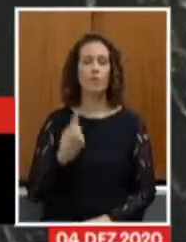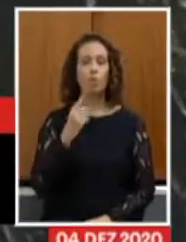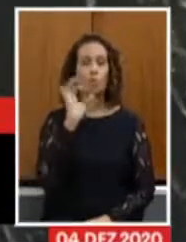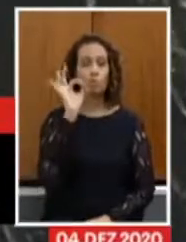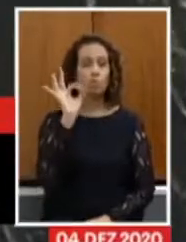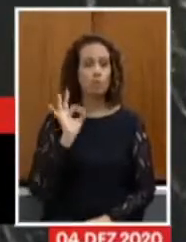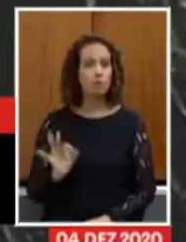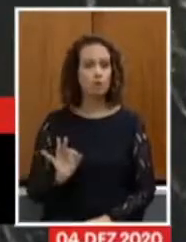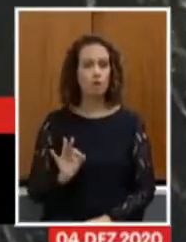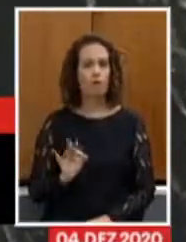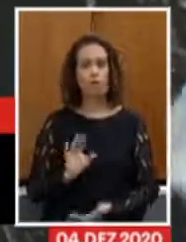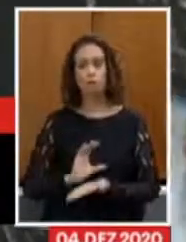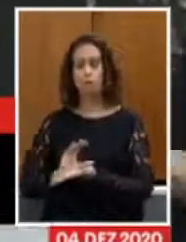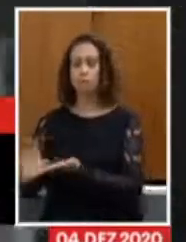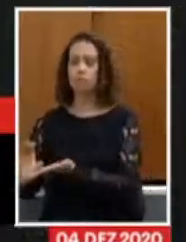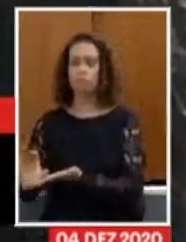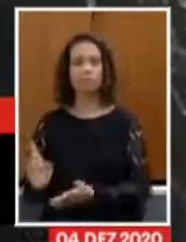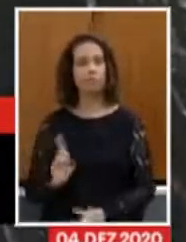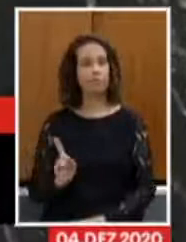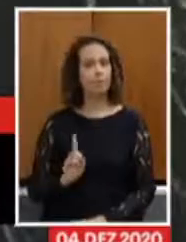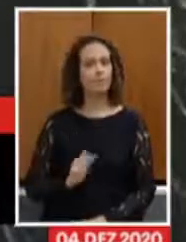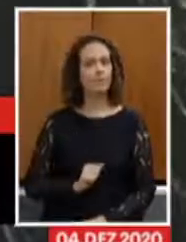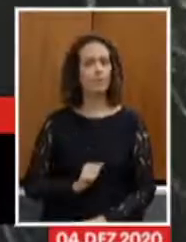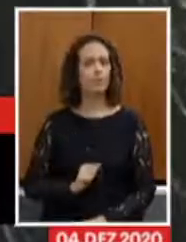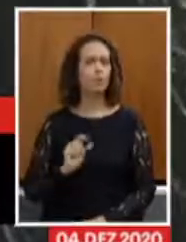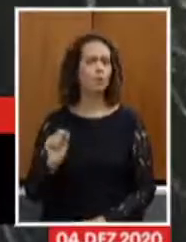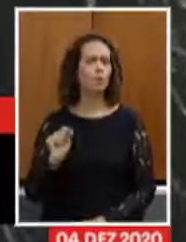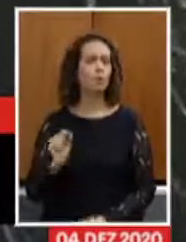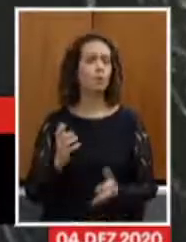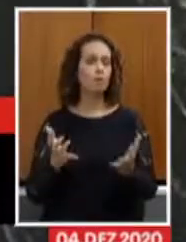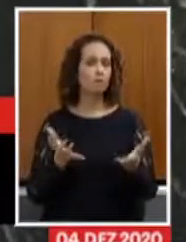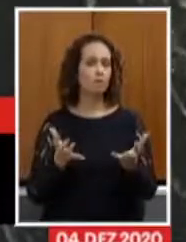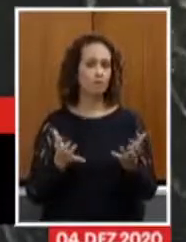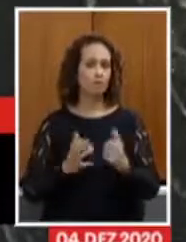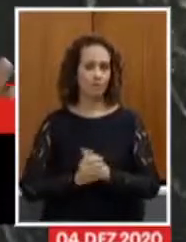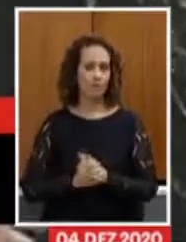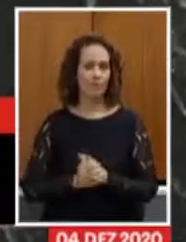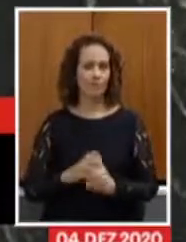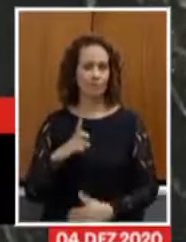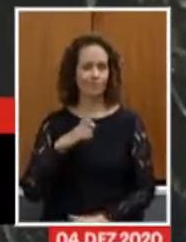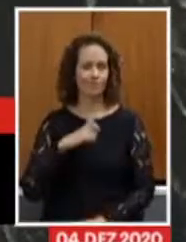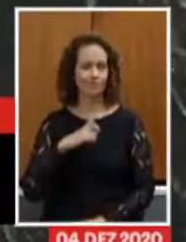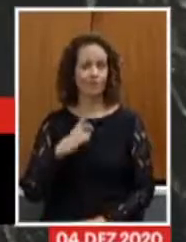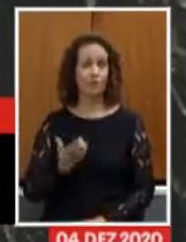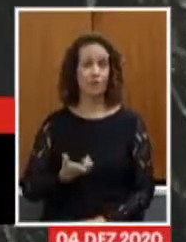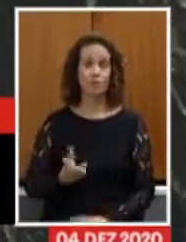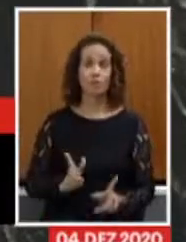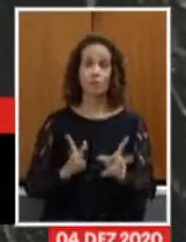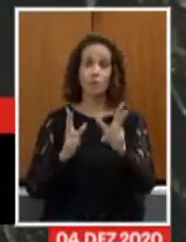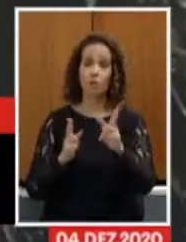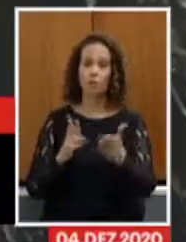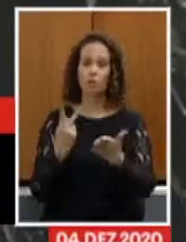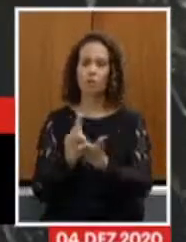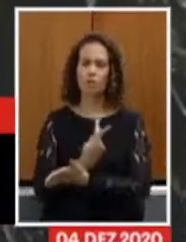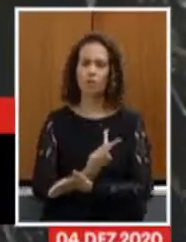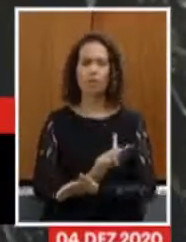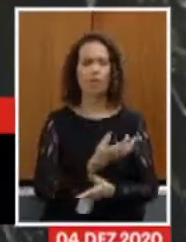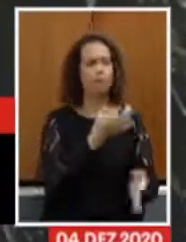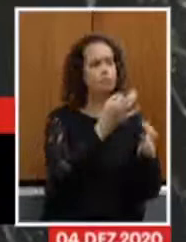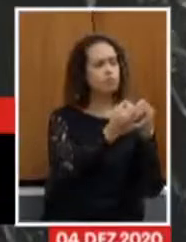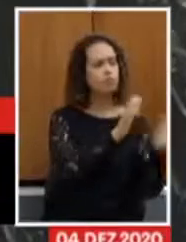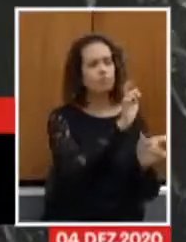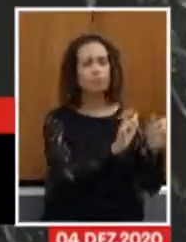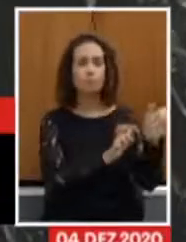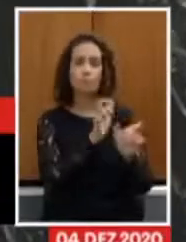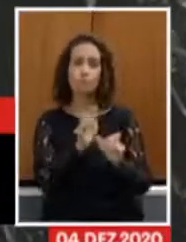na universidade. E o que nós buscamos construir, da mesma forma que foi a construção coletiva da emenda número